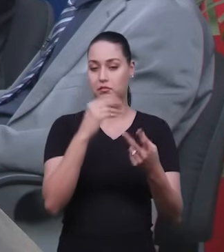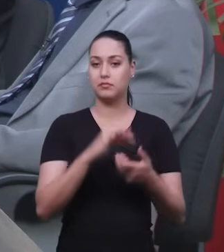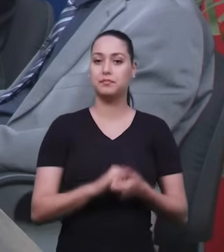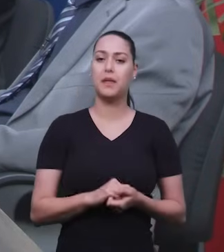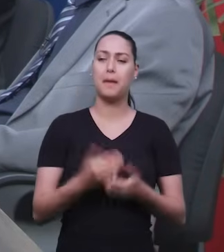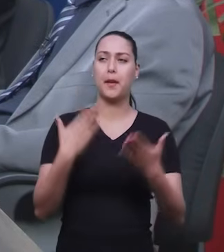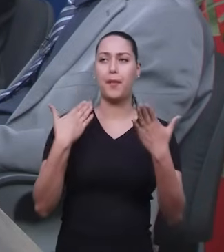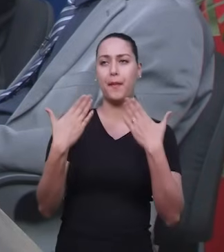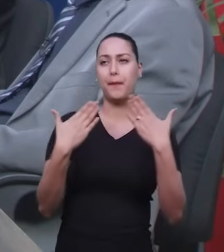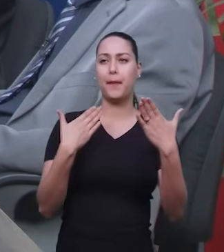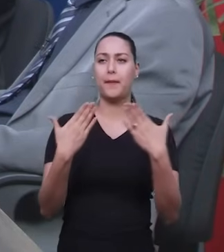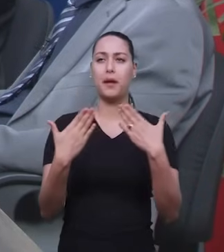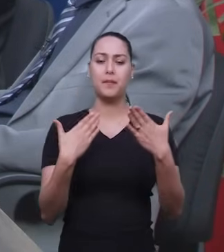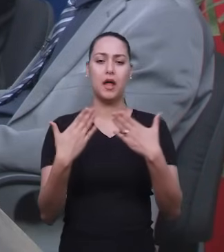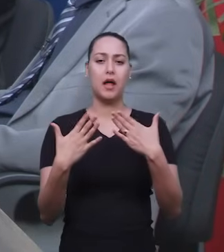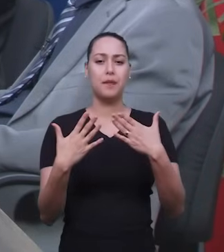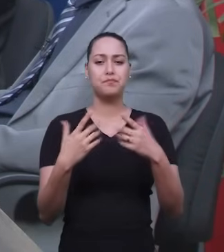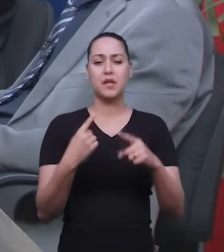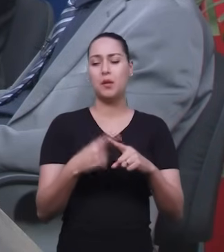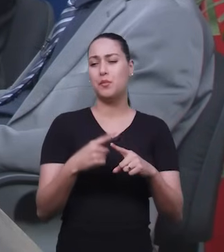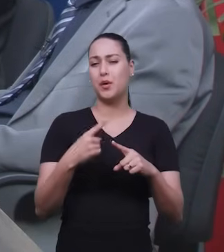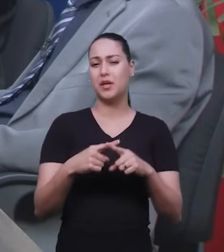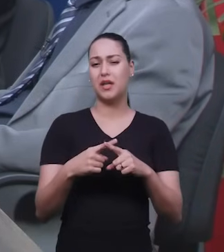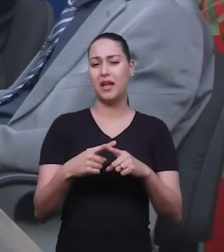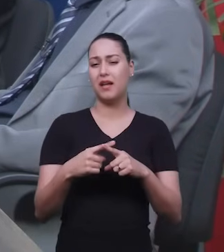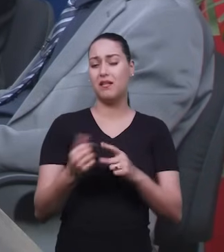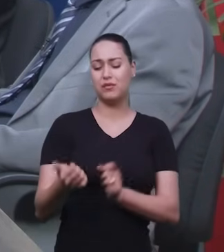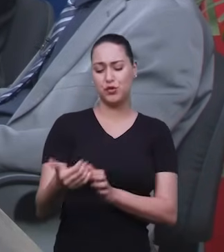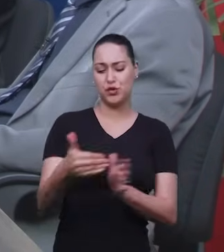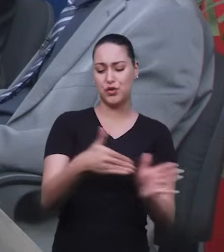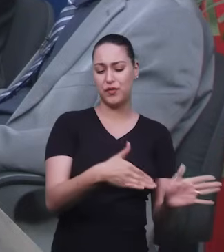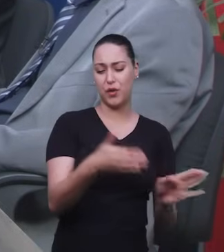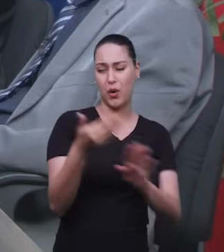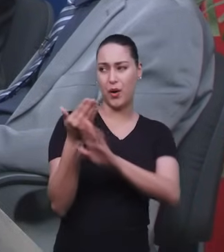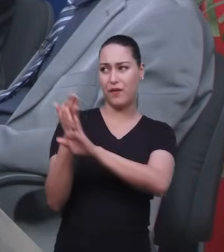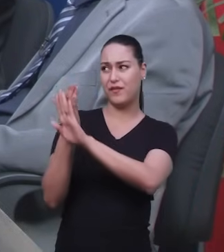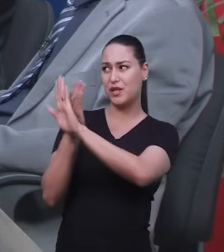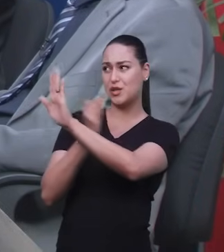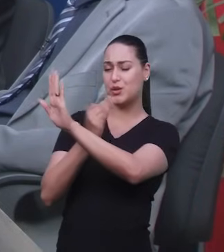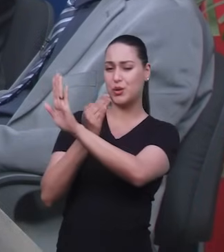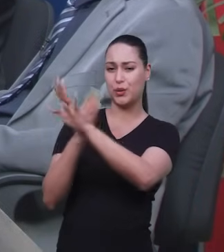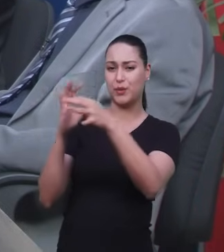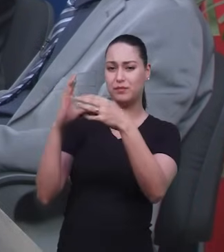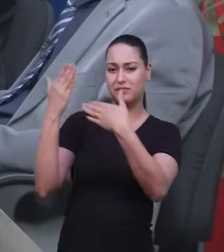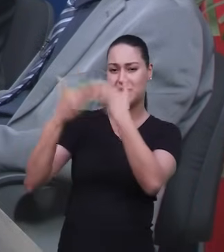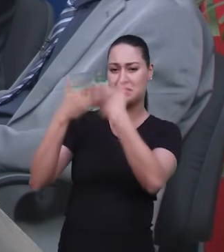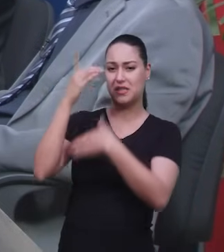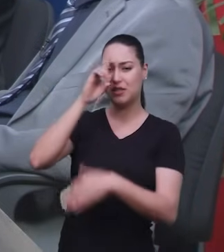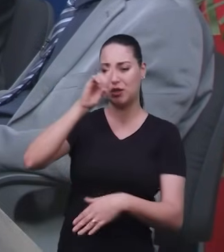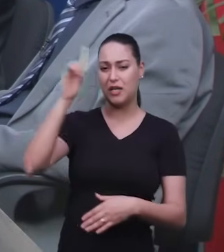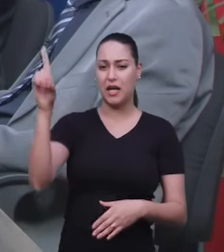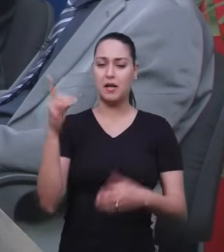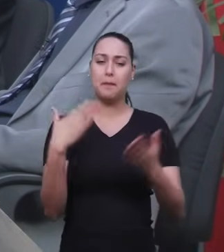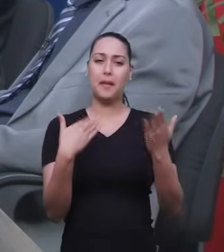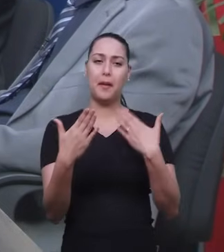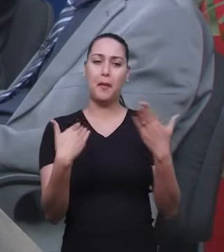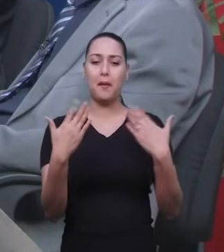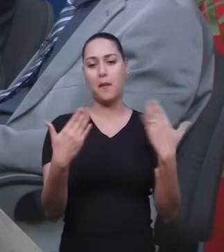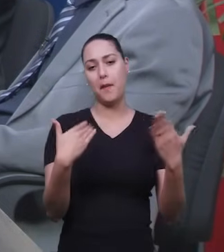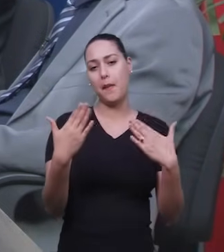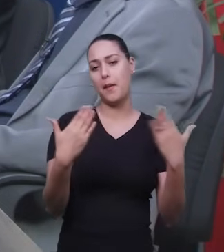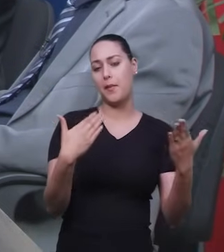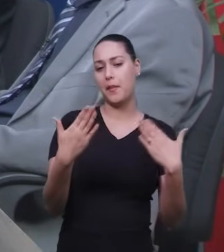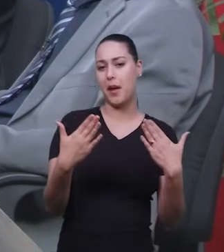estava desesperado, que era desviado da igreja. E nós começamos a conversar com ele para